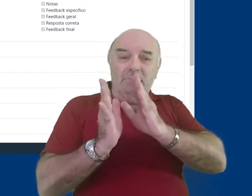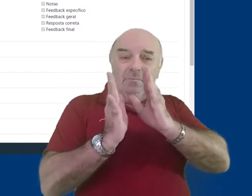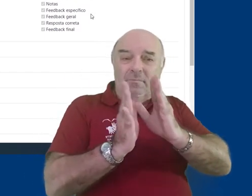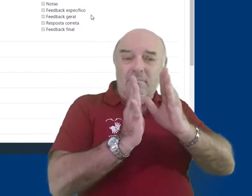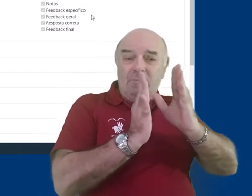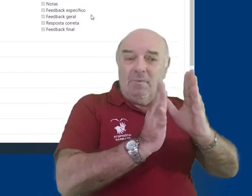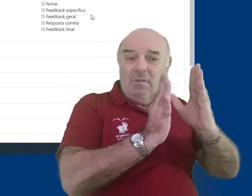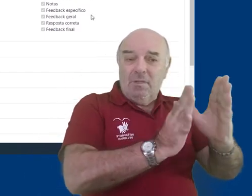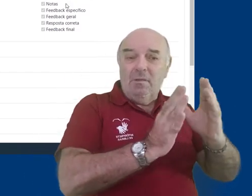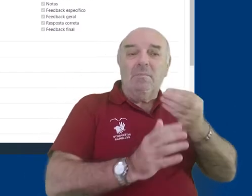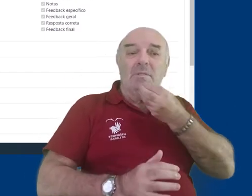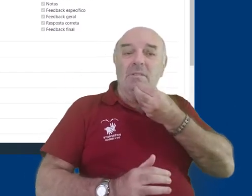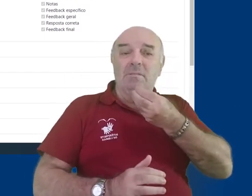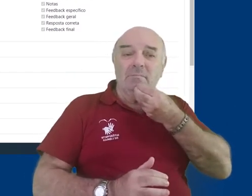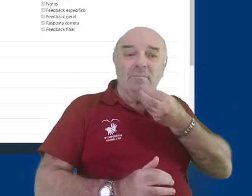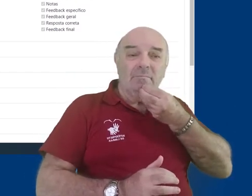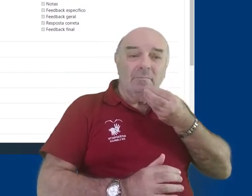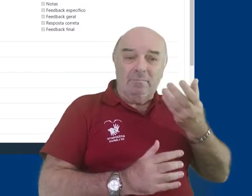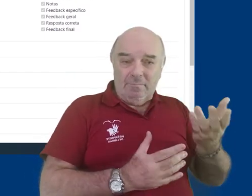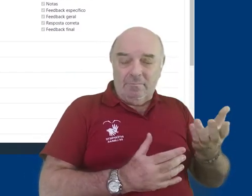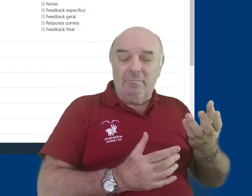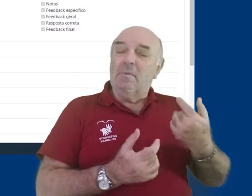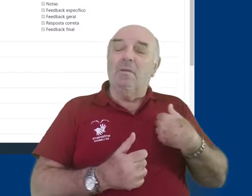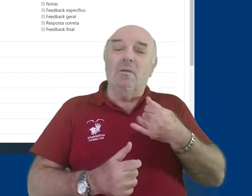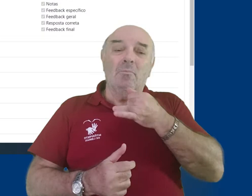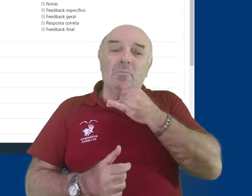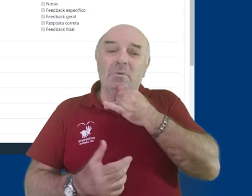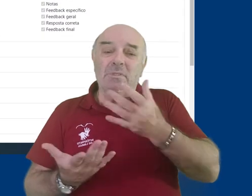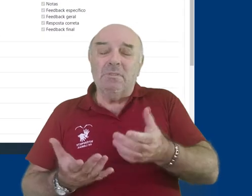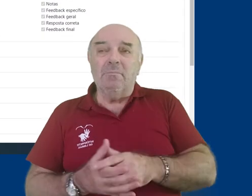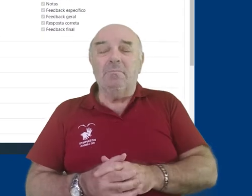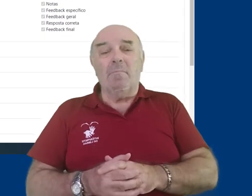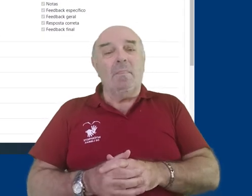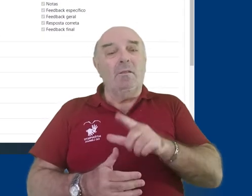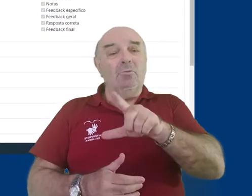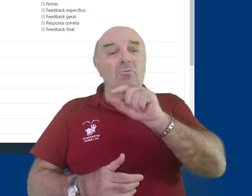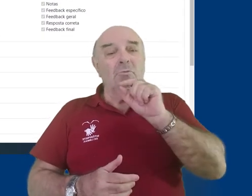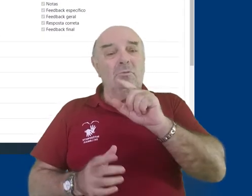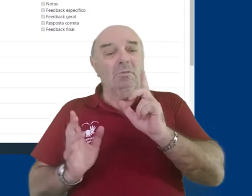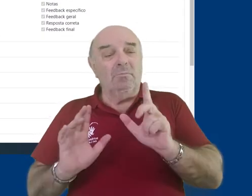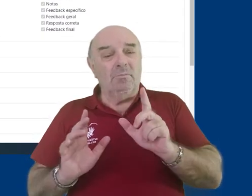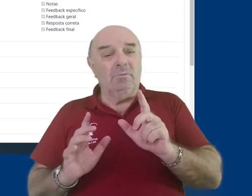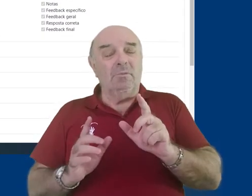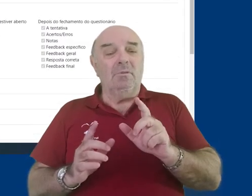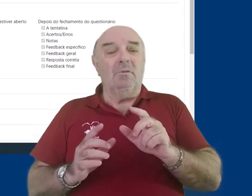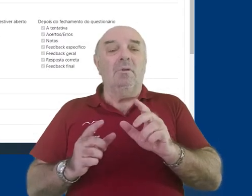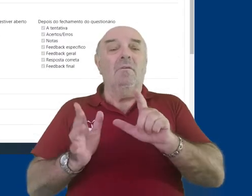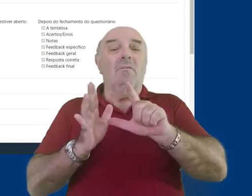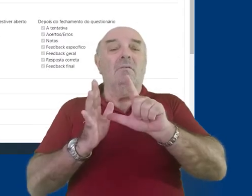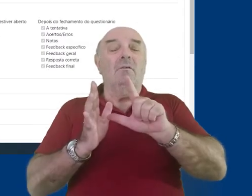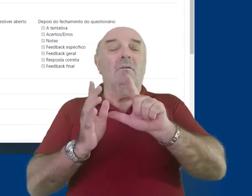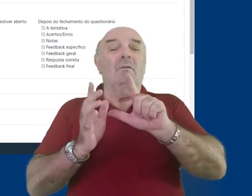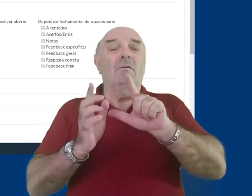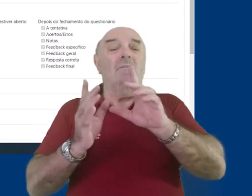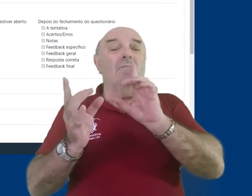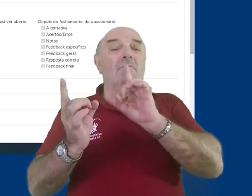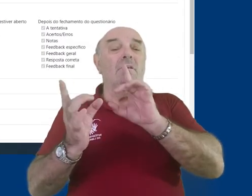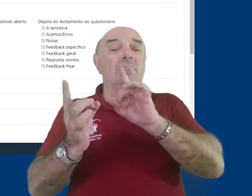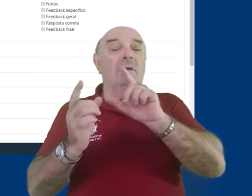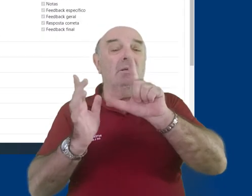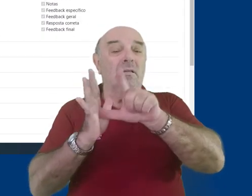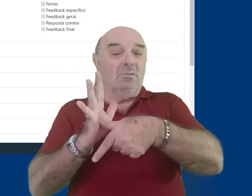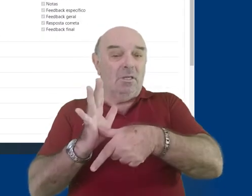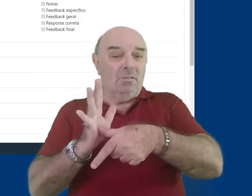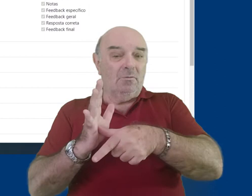etapa de sua tentativa. Por exemplo, durante a tentativa, como escolhemos na opção anterior,